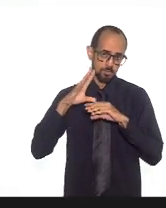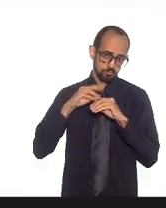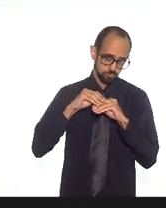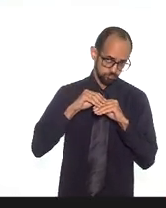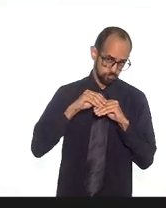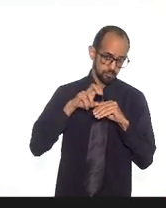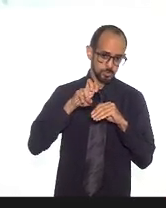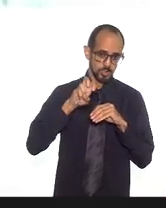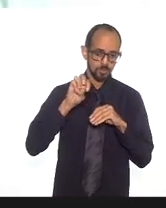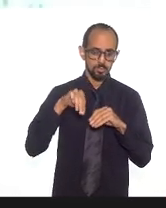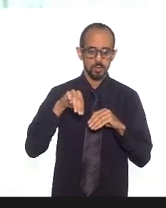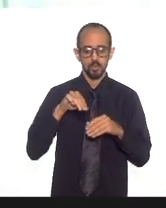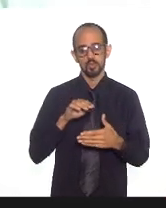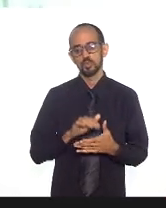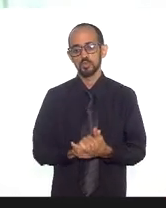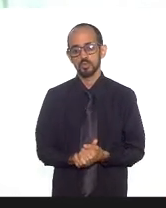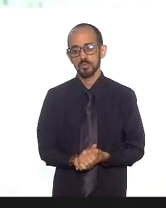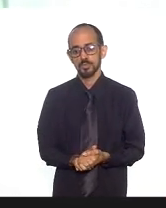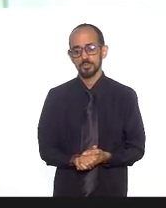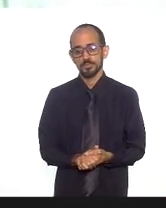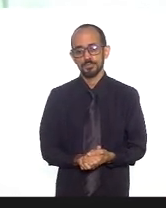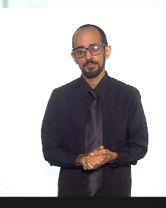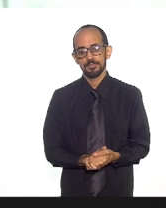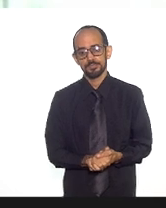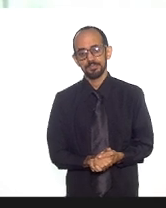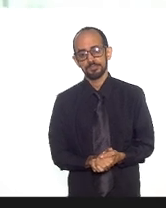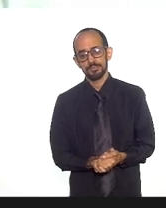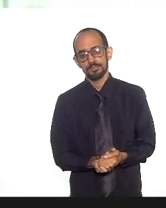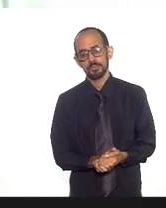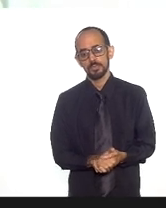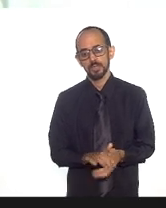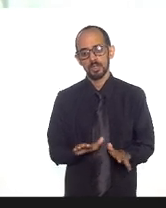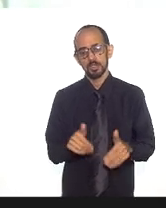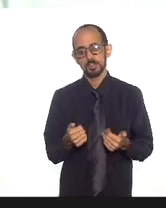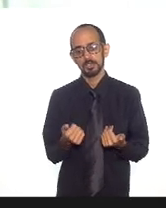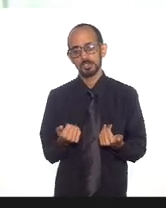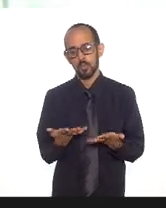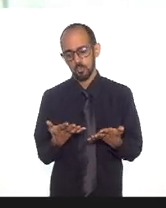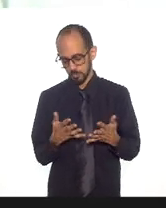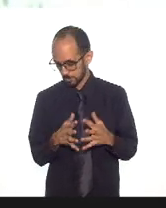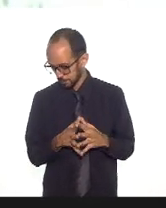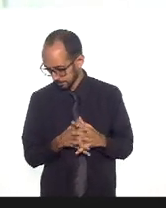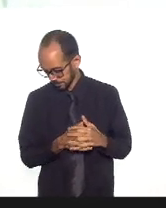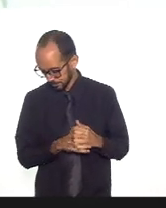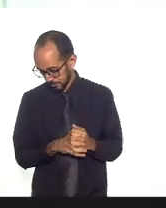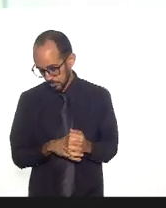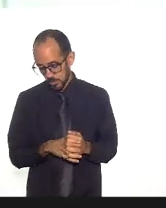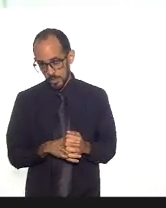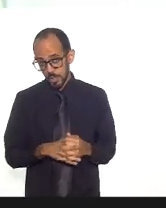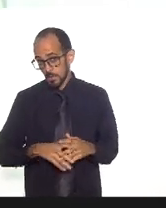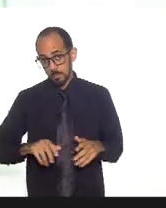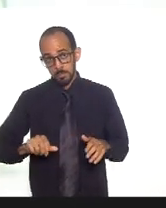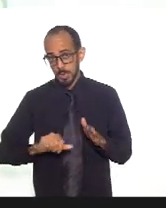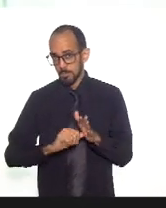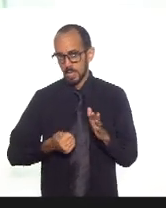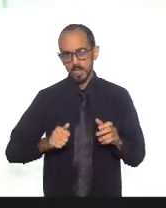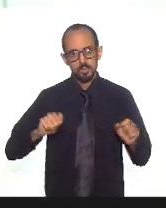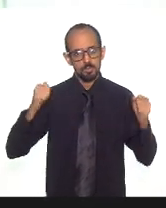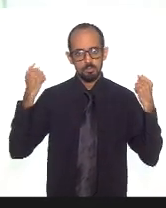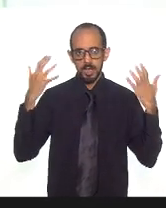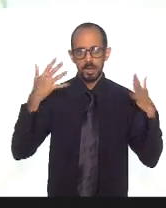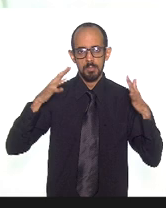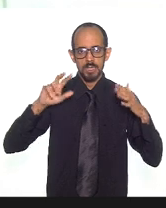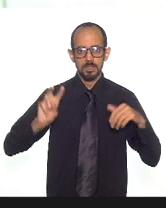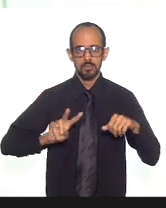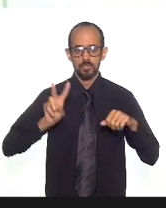5 minutos, Valdeir, vou fazer um esforço. Começar a fala celebrando a vitória que a gente obteve ontem, vitória